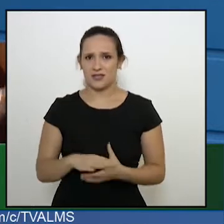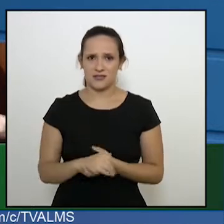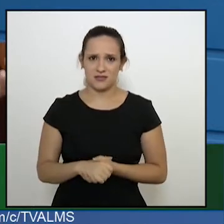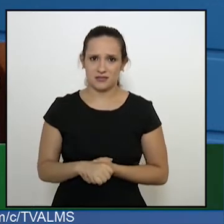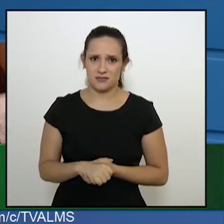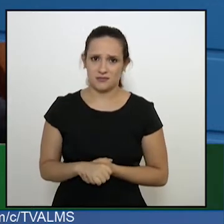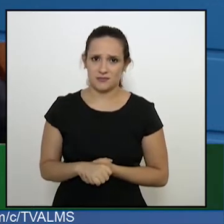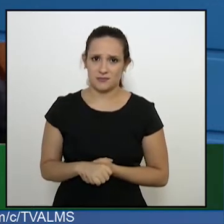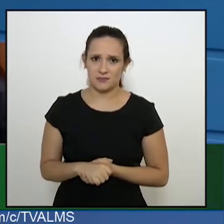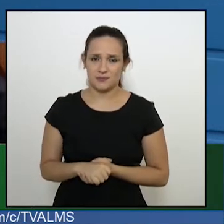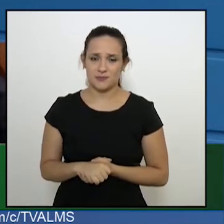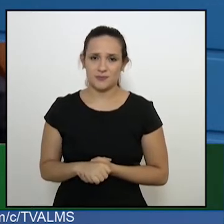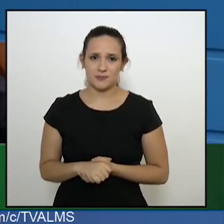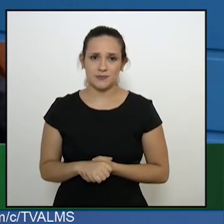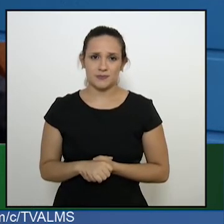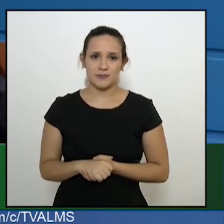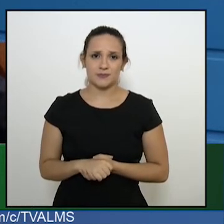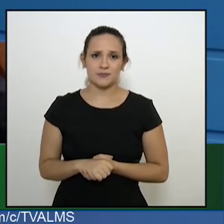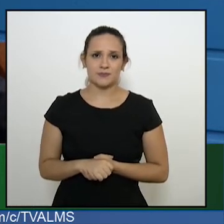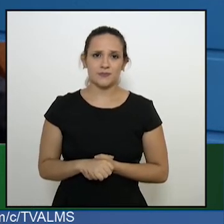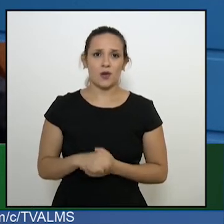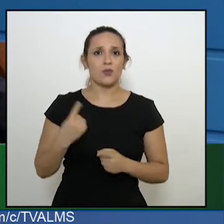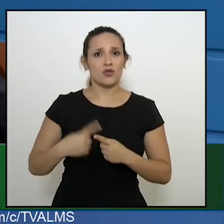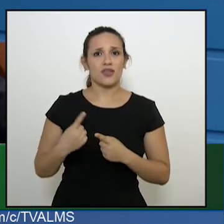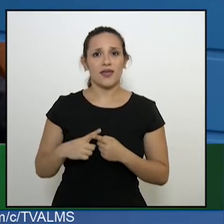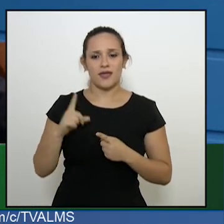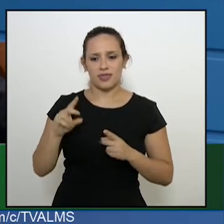que debate